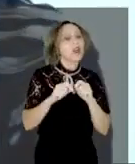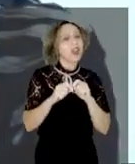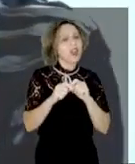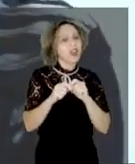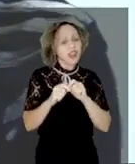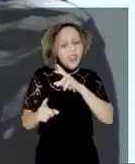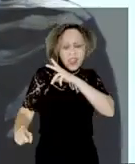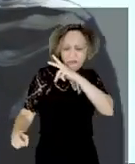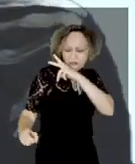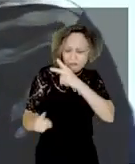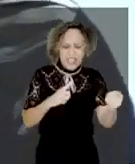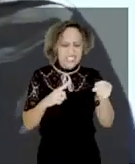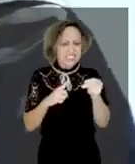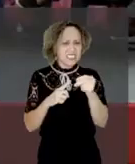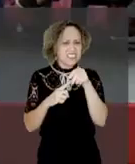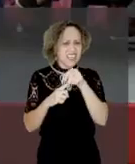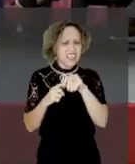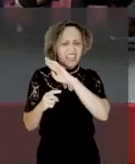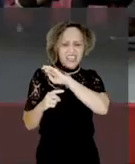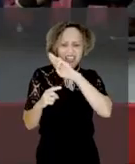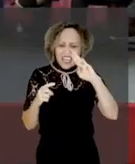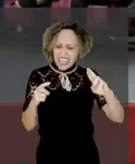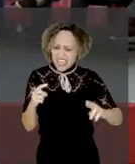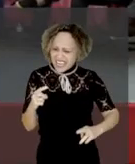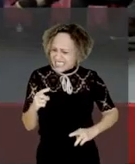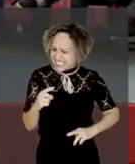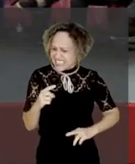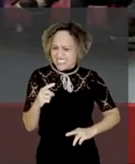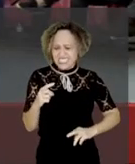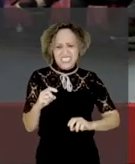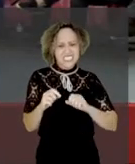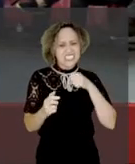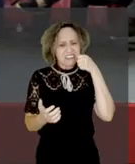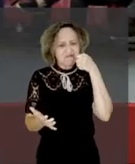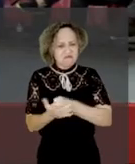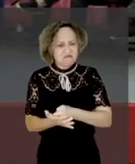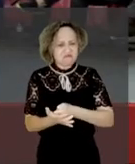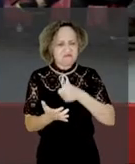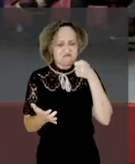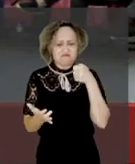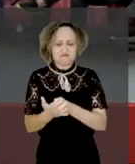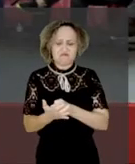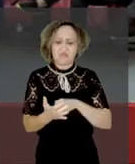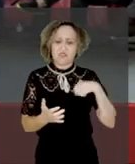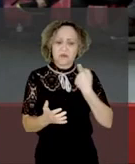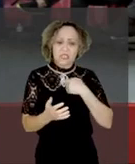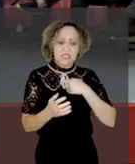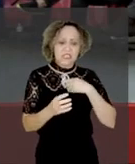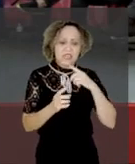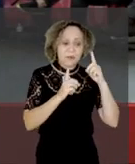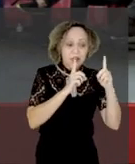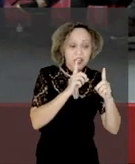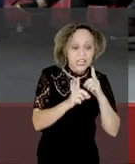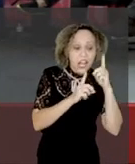Mas eu quero dizer algo para vocês, insistir para não generalizar os